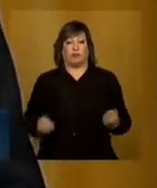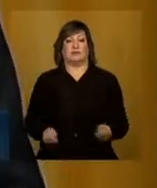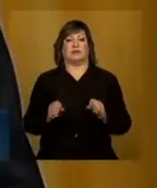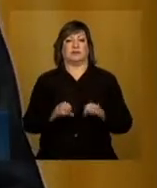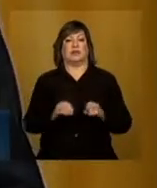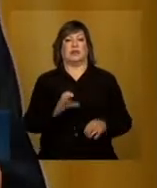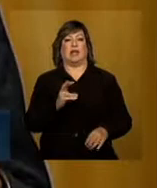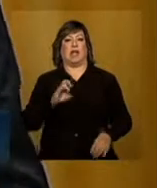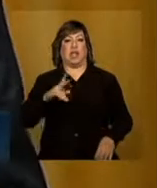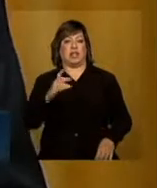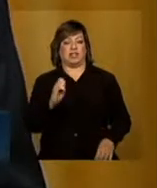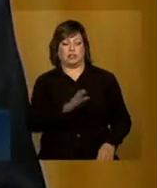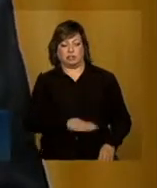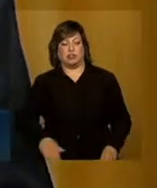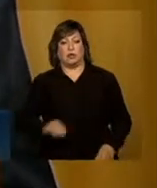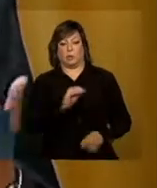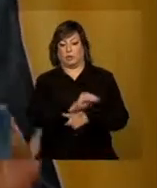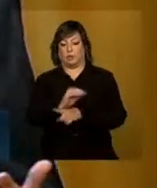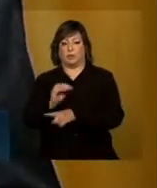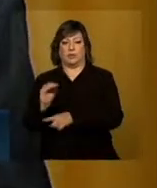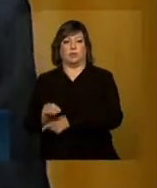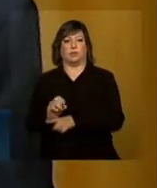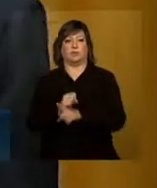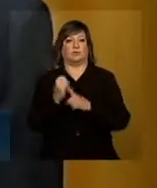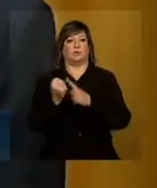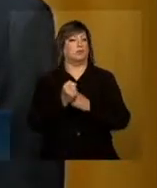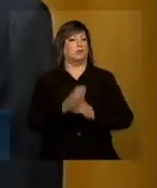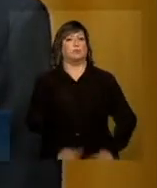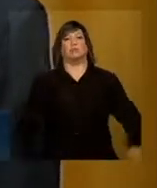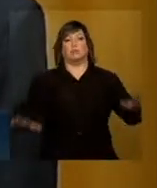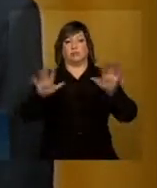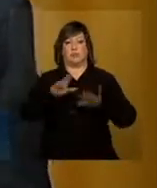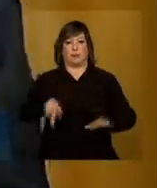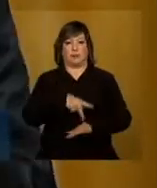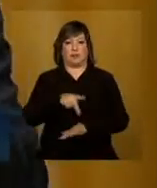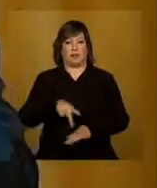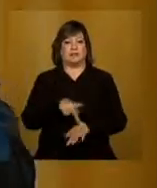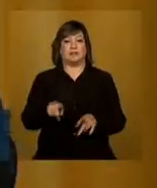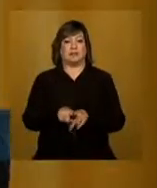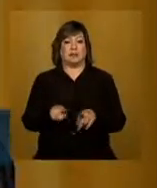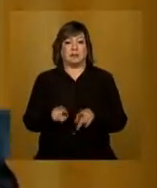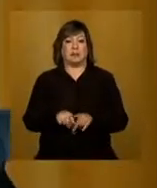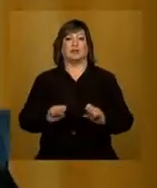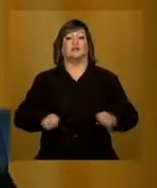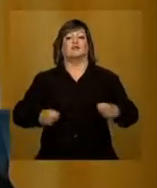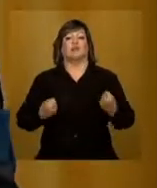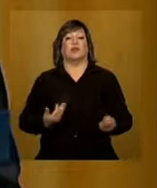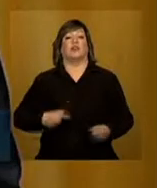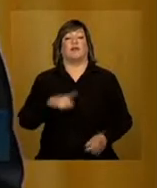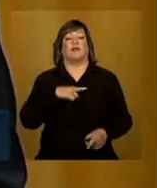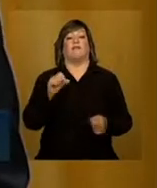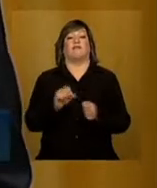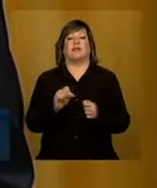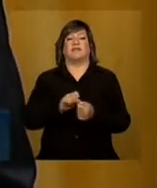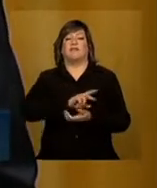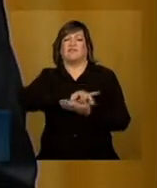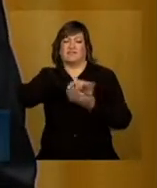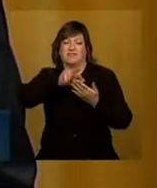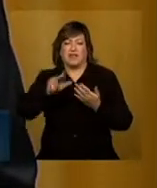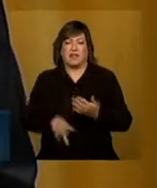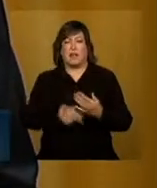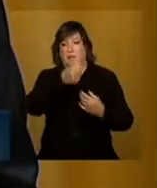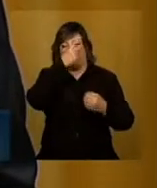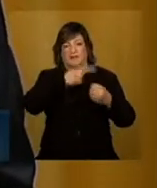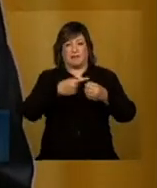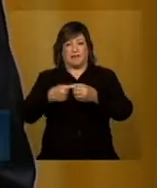disseminar creches, cuidadores sociais pelo país afora, no sentido, e os esforços que estamos fazendo com várias prefeituras